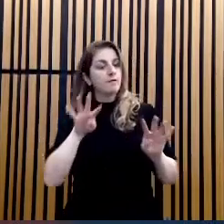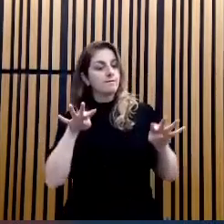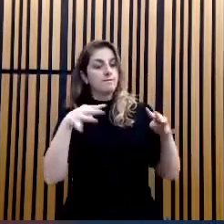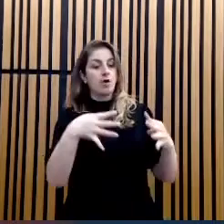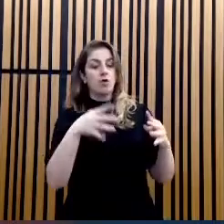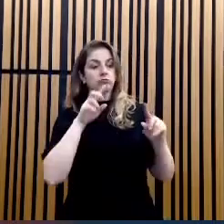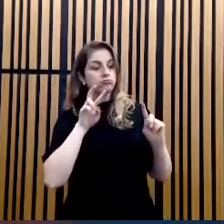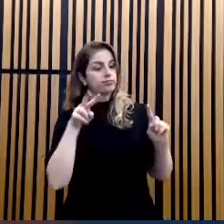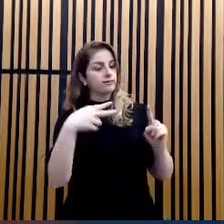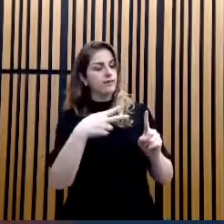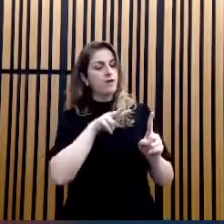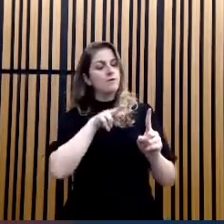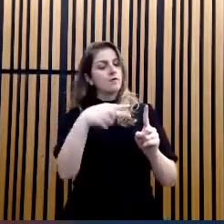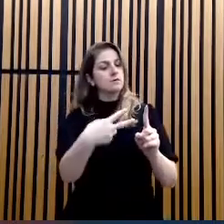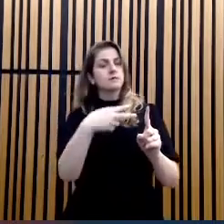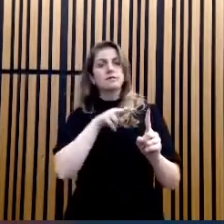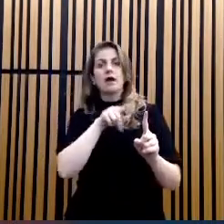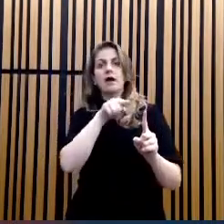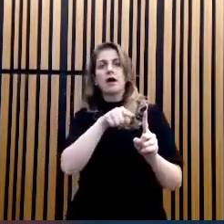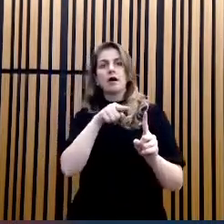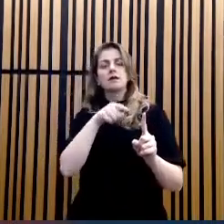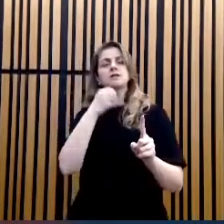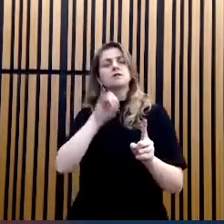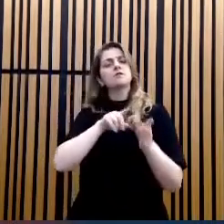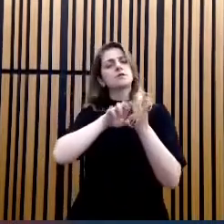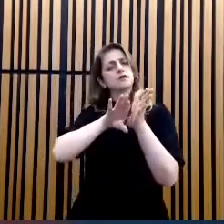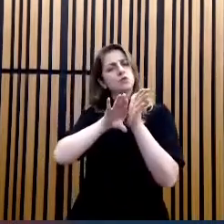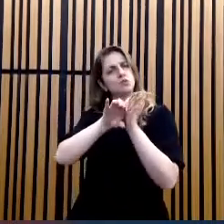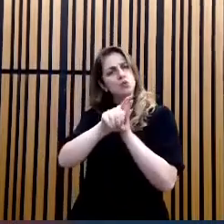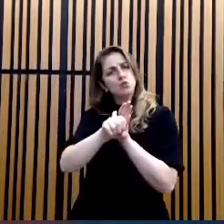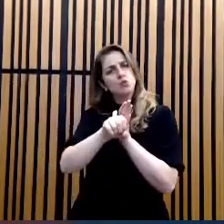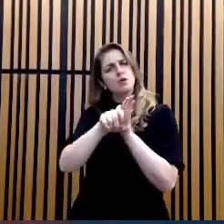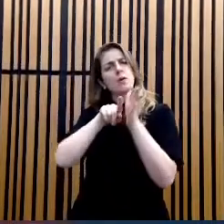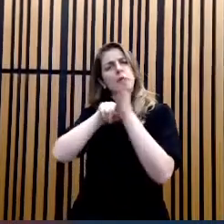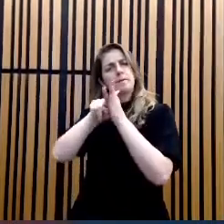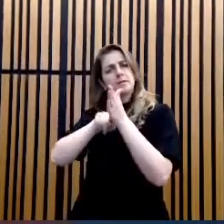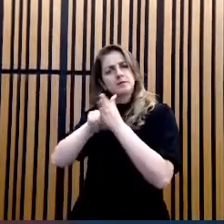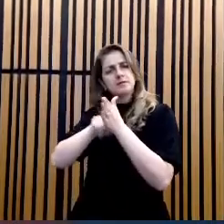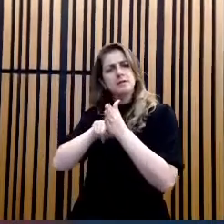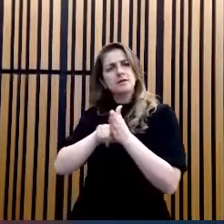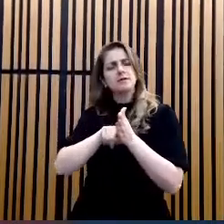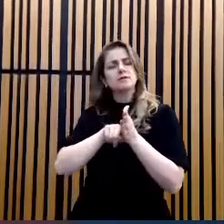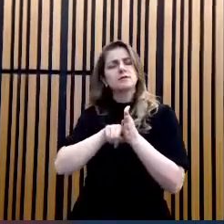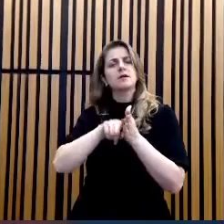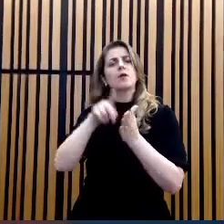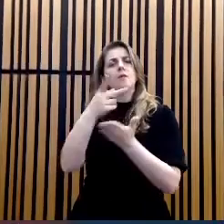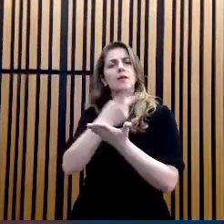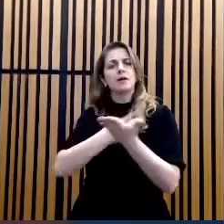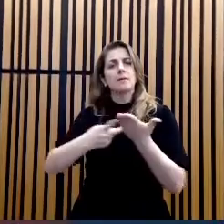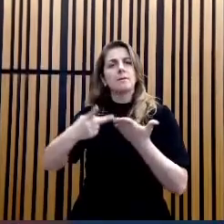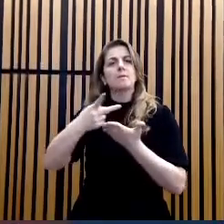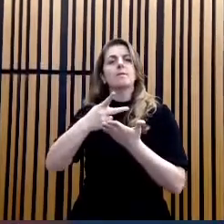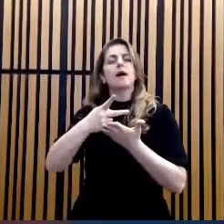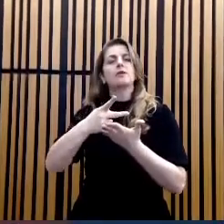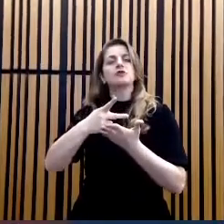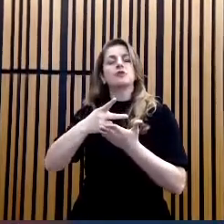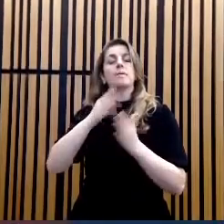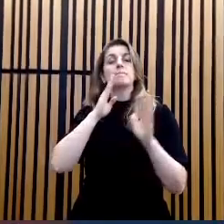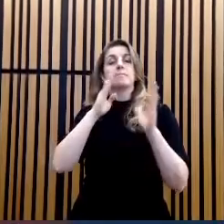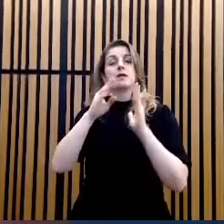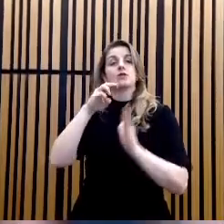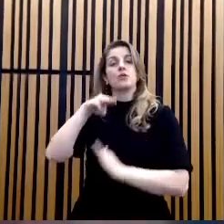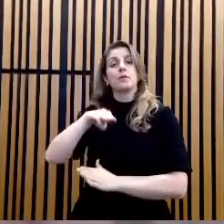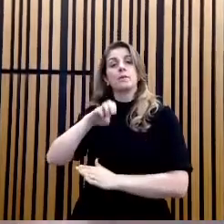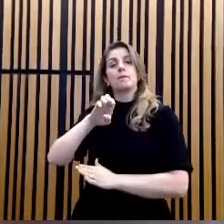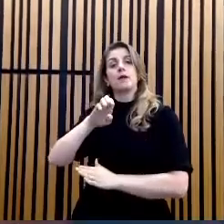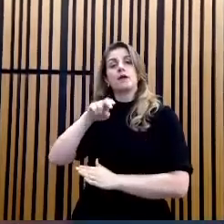quando a gente fala numa mulher, se vocês botarem no Google ali, procurarem uma imagem de, por exemplo, menopausa,